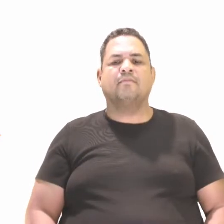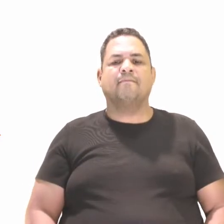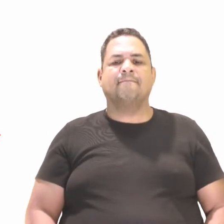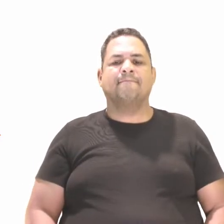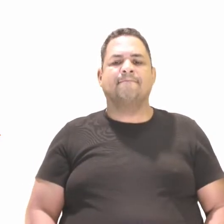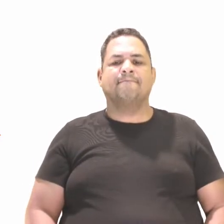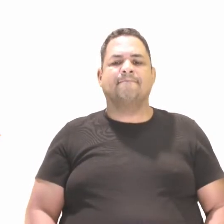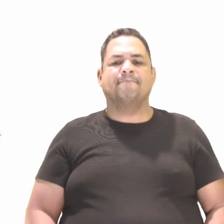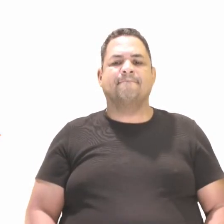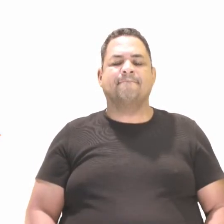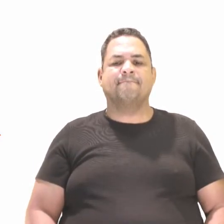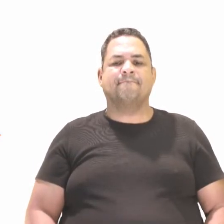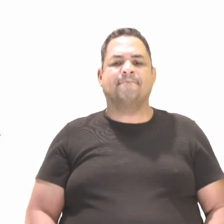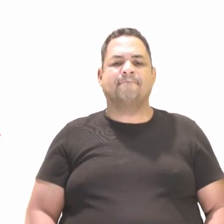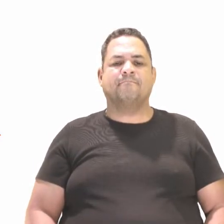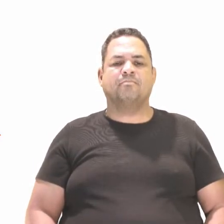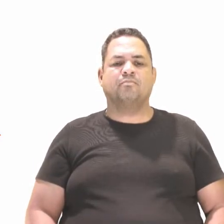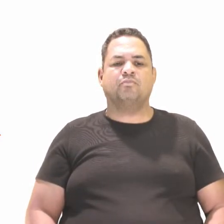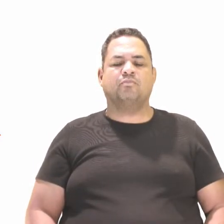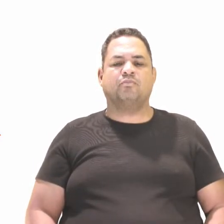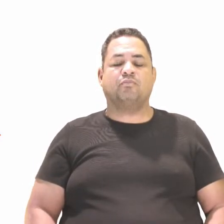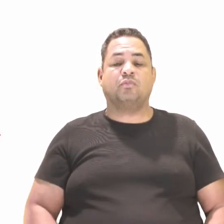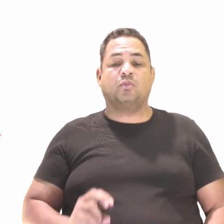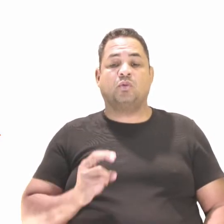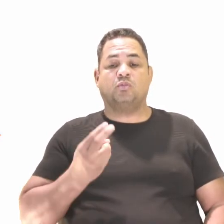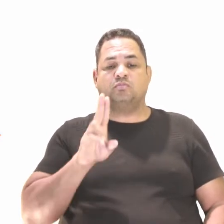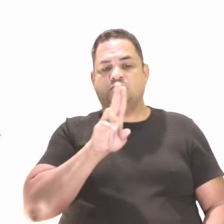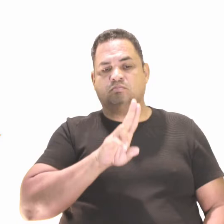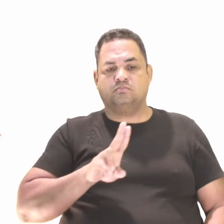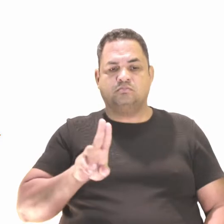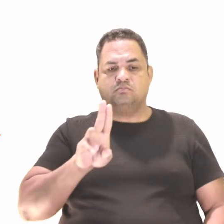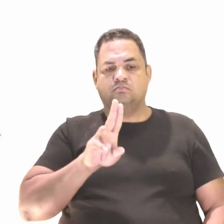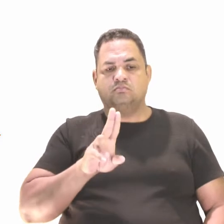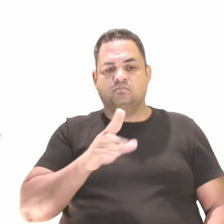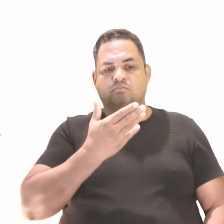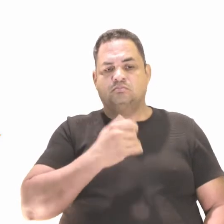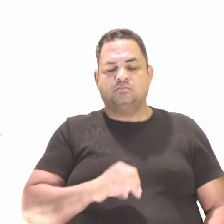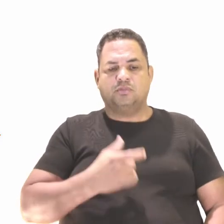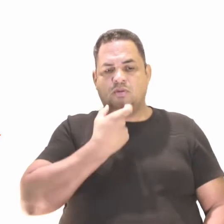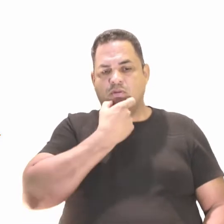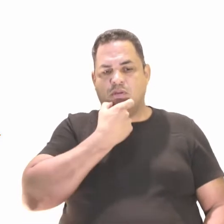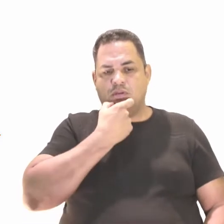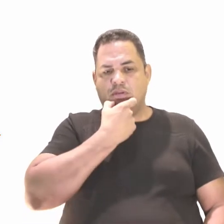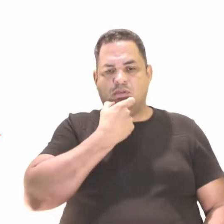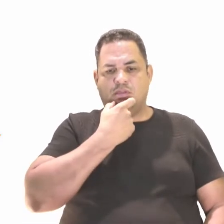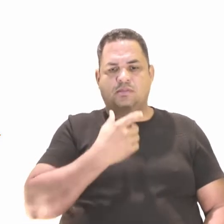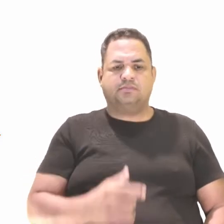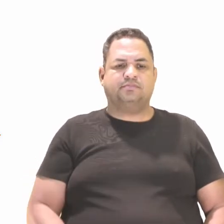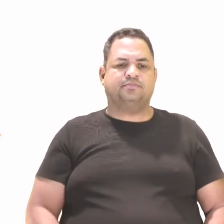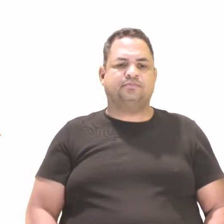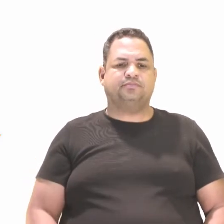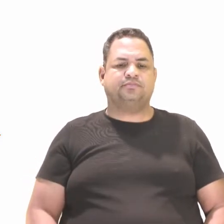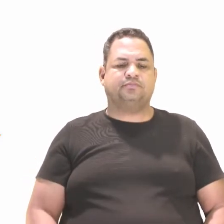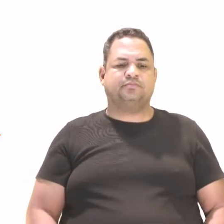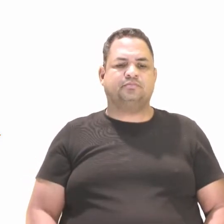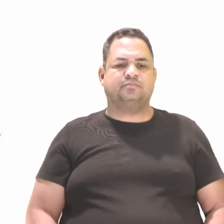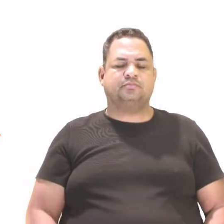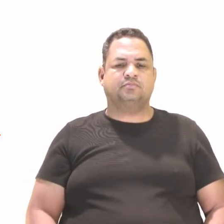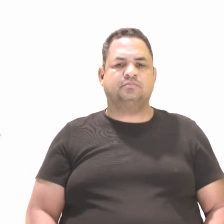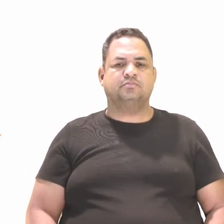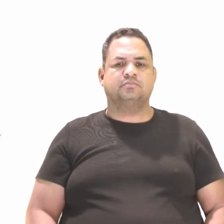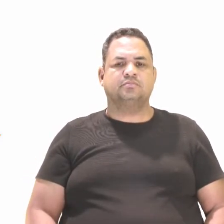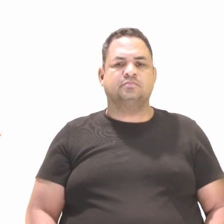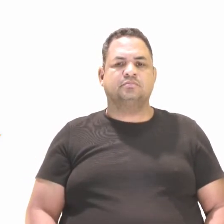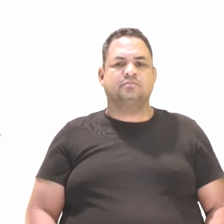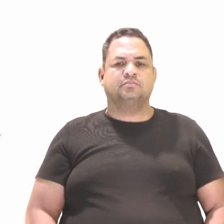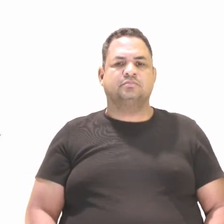something going on, else going on, ou então usar essa forma meio britânica de falar but I have got